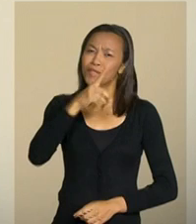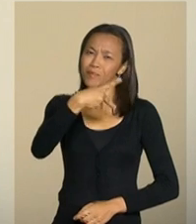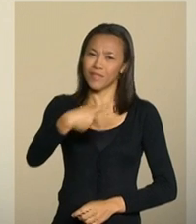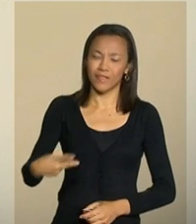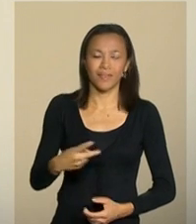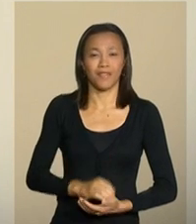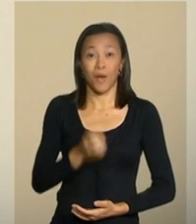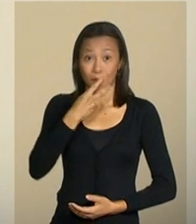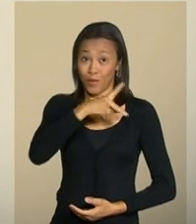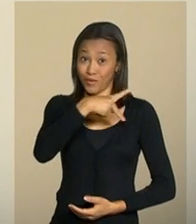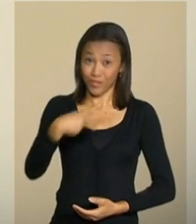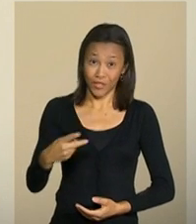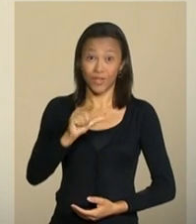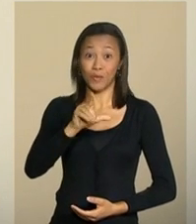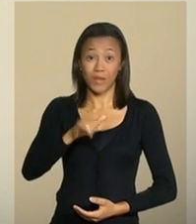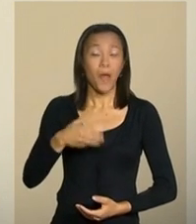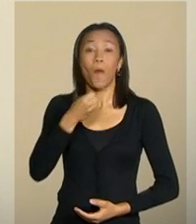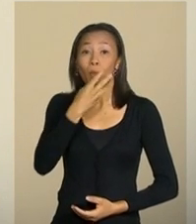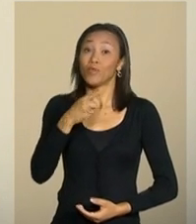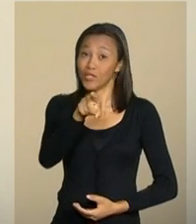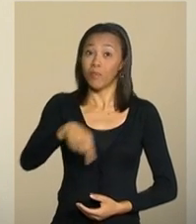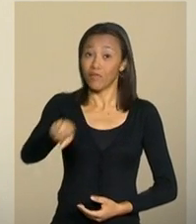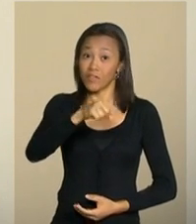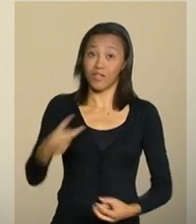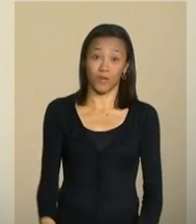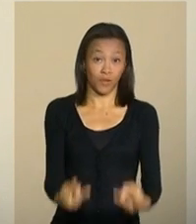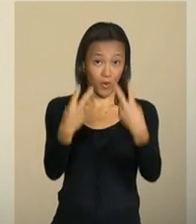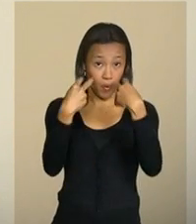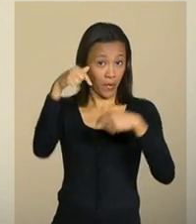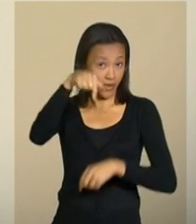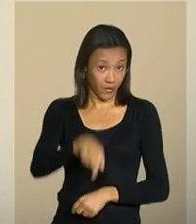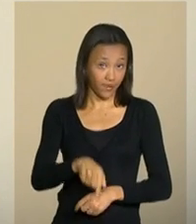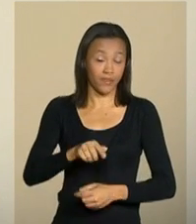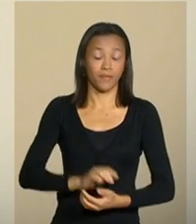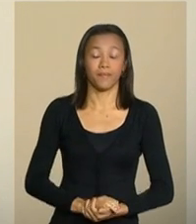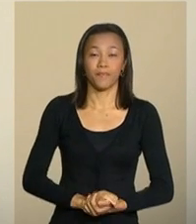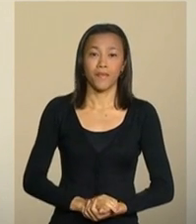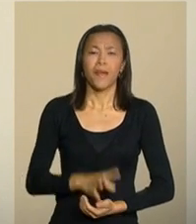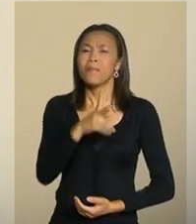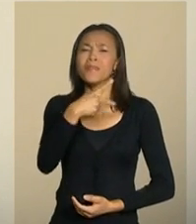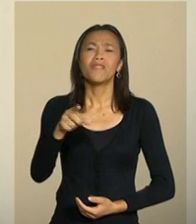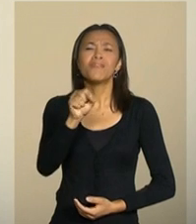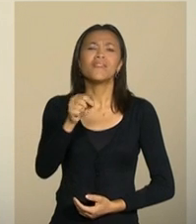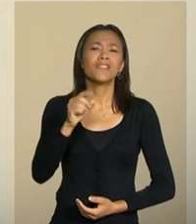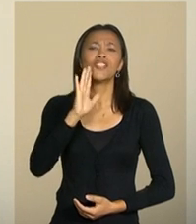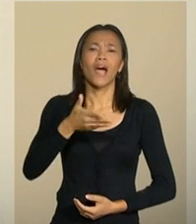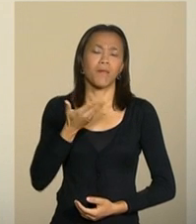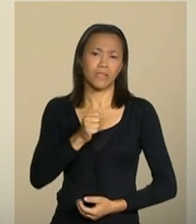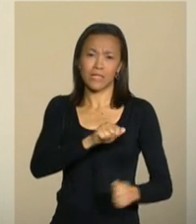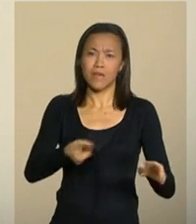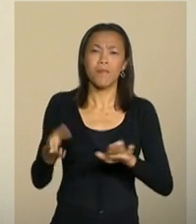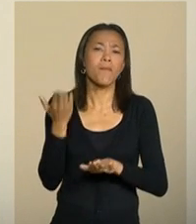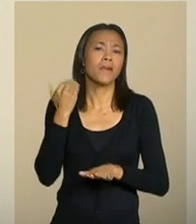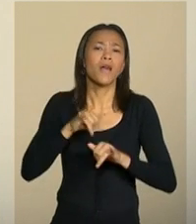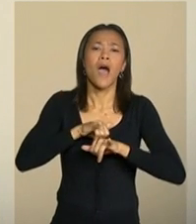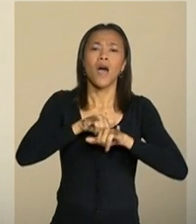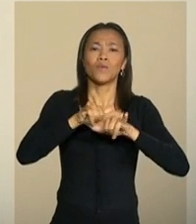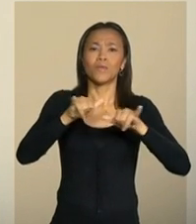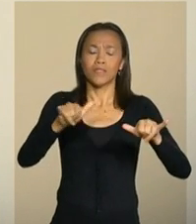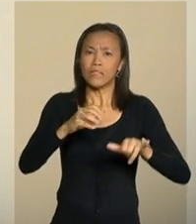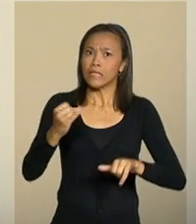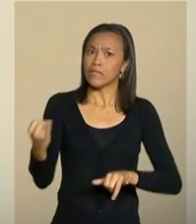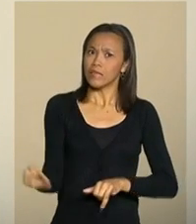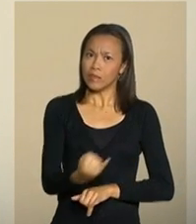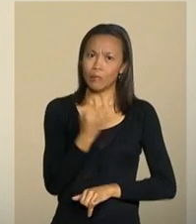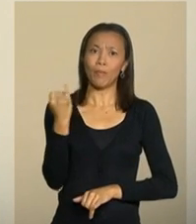presidenta Bom dia Luciano e bom dia para você que nos acompanha aqui no café Presidente a senhora anunciou na semana passada um resultado